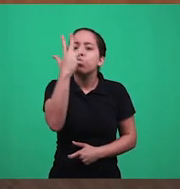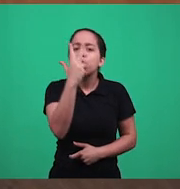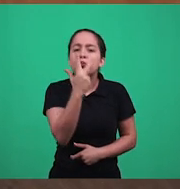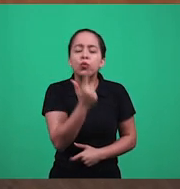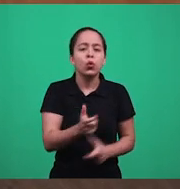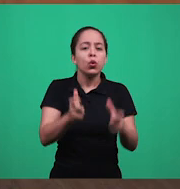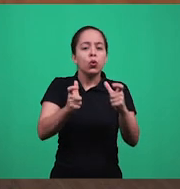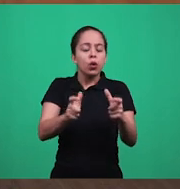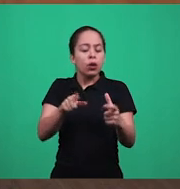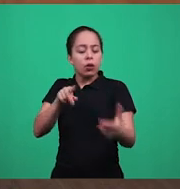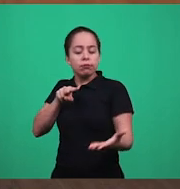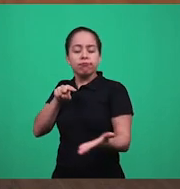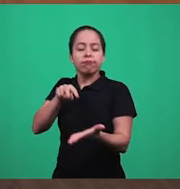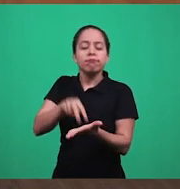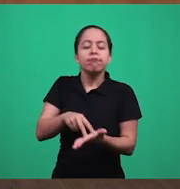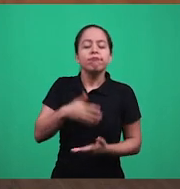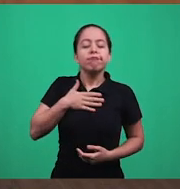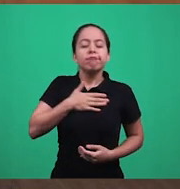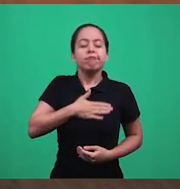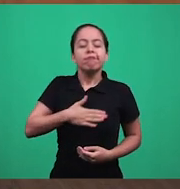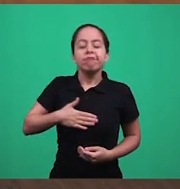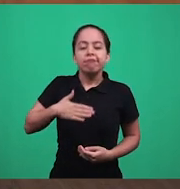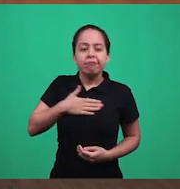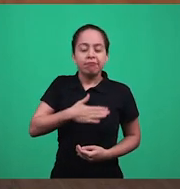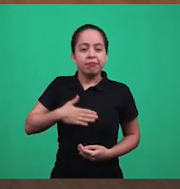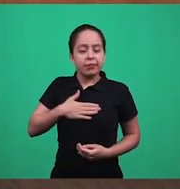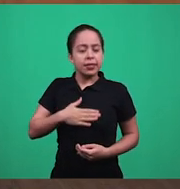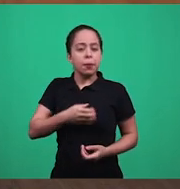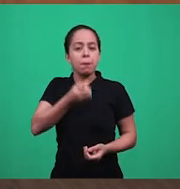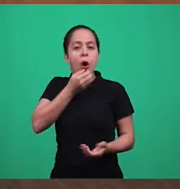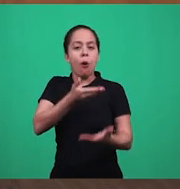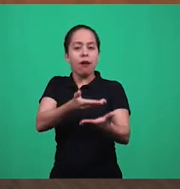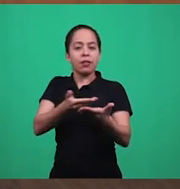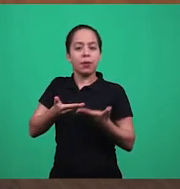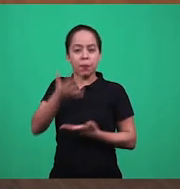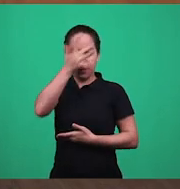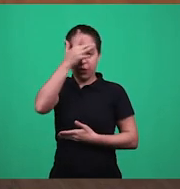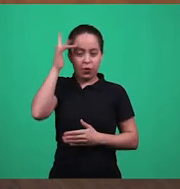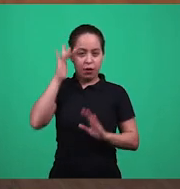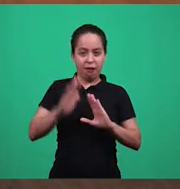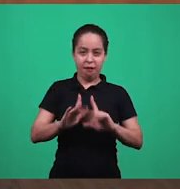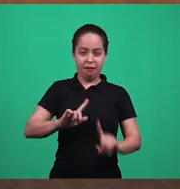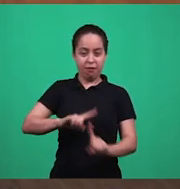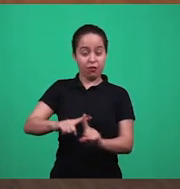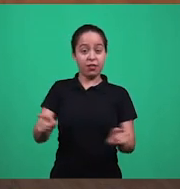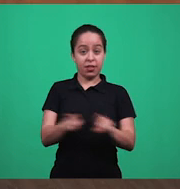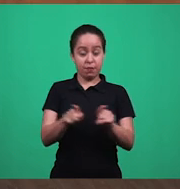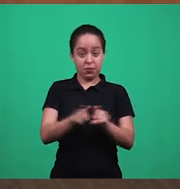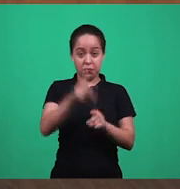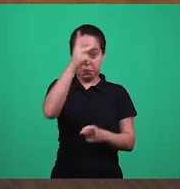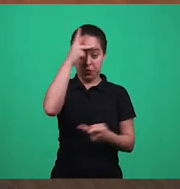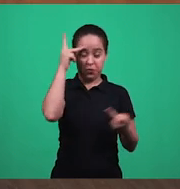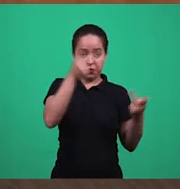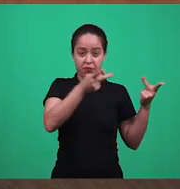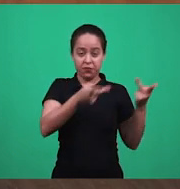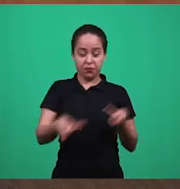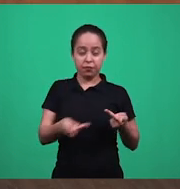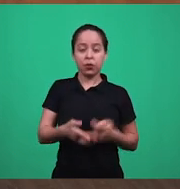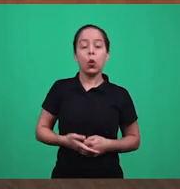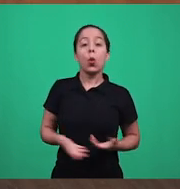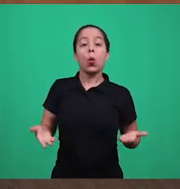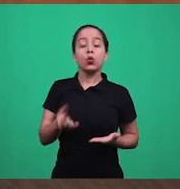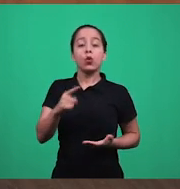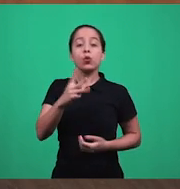aconchegantes e preparados para receber os membros das igrejas e suas famílias e também visitantes. Hoje vamos conhecer o Manaim